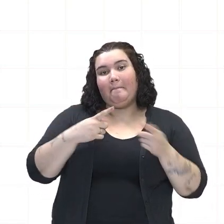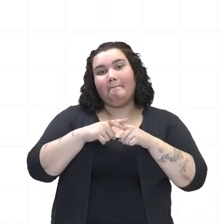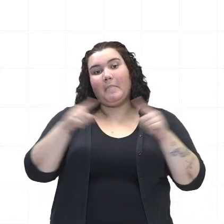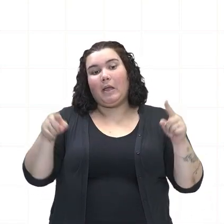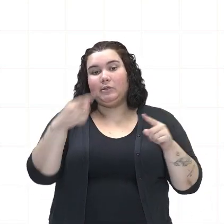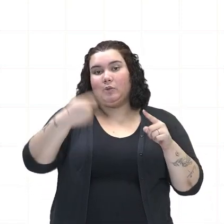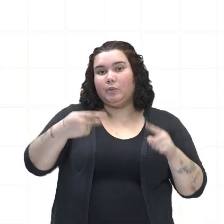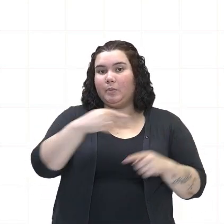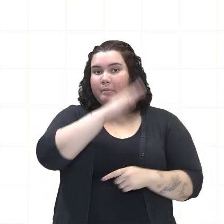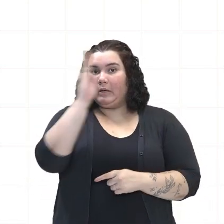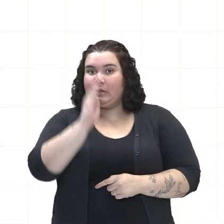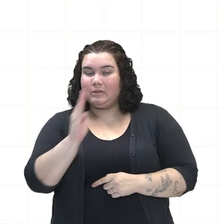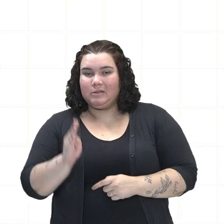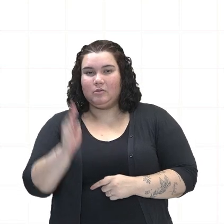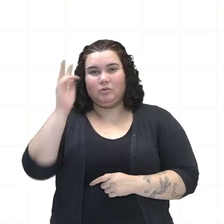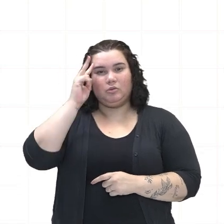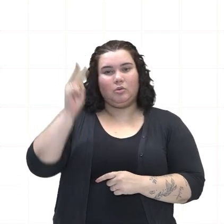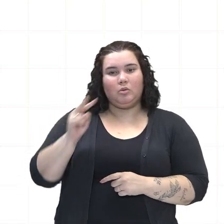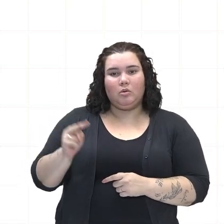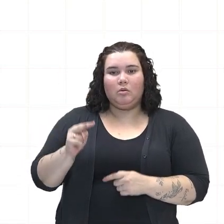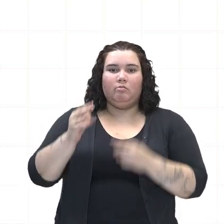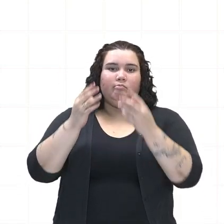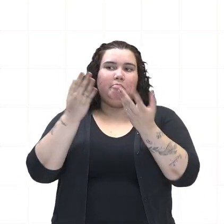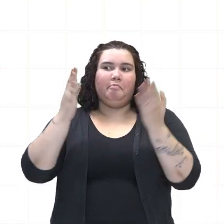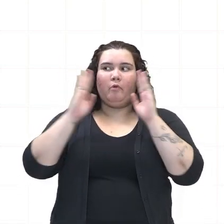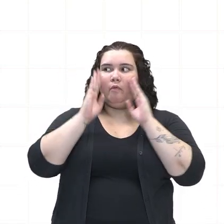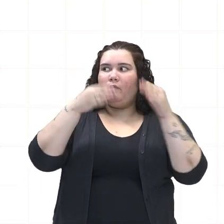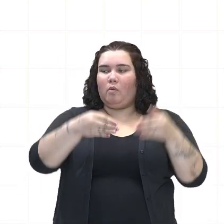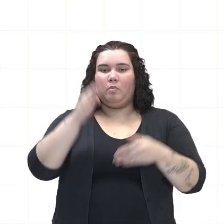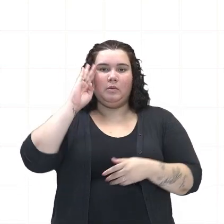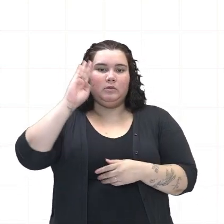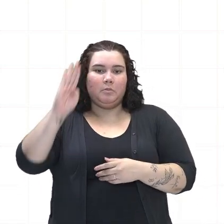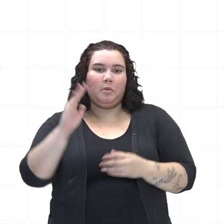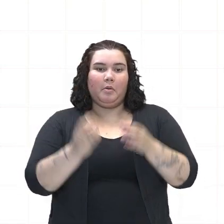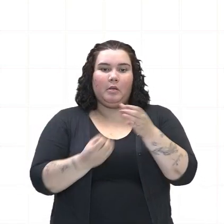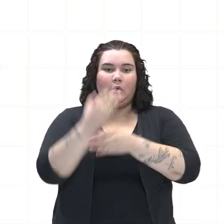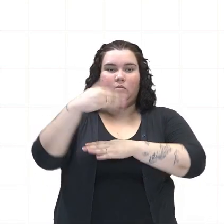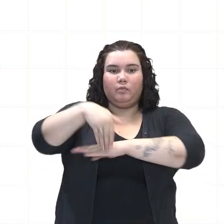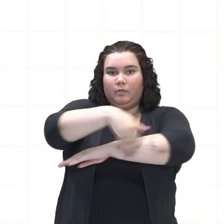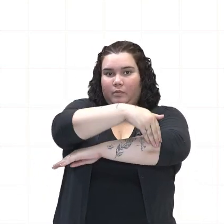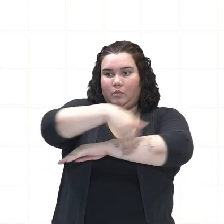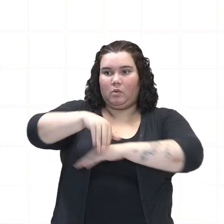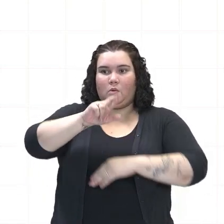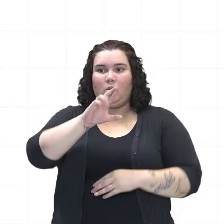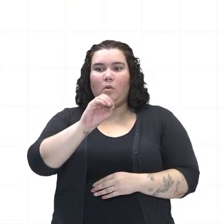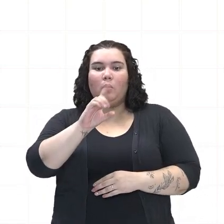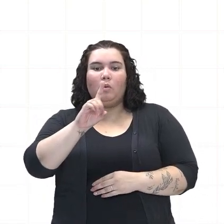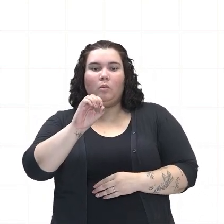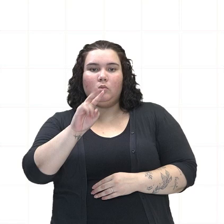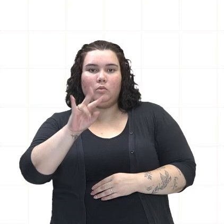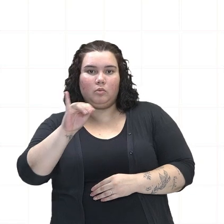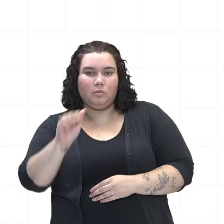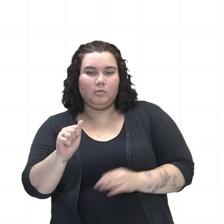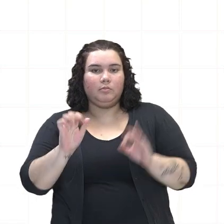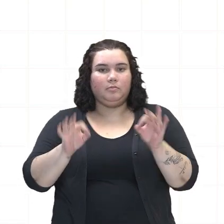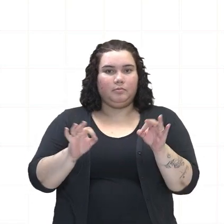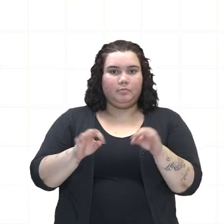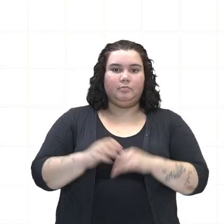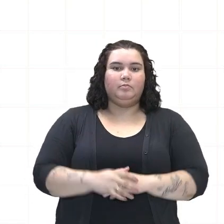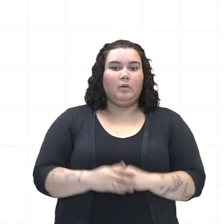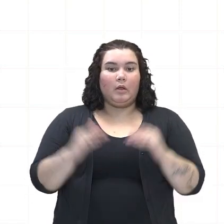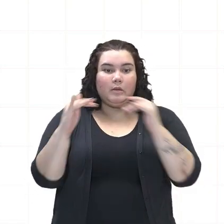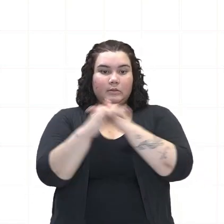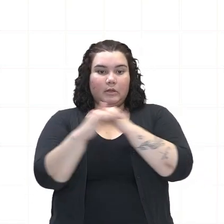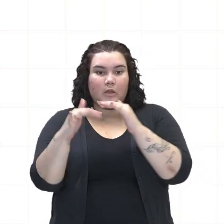Brasil, historicamente falando, acabou se priorizando a construção de rodovias. Né, desde quando a cidade